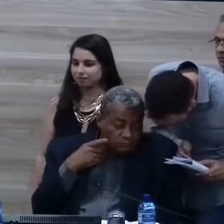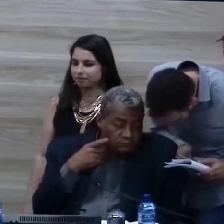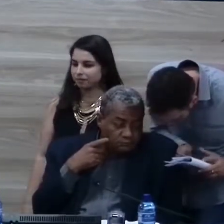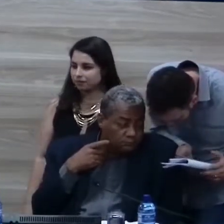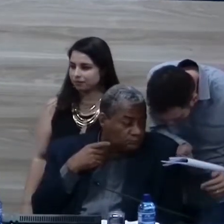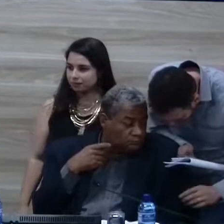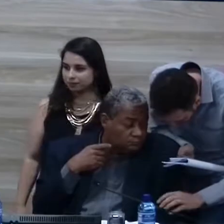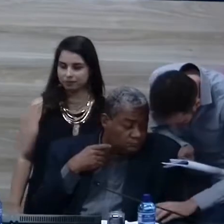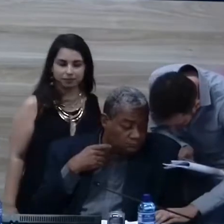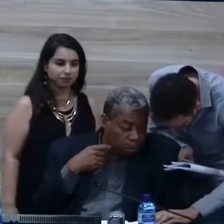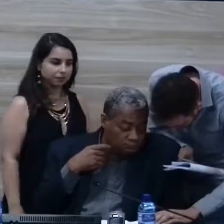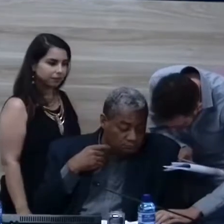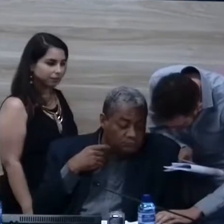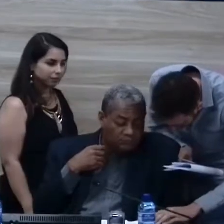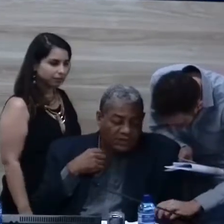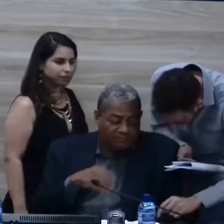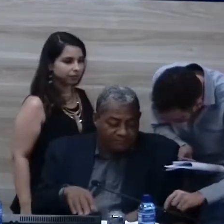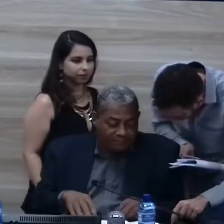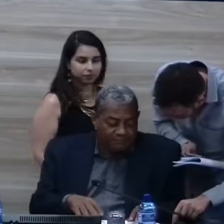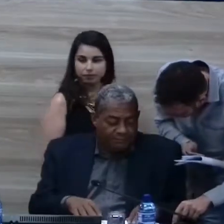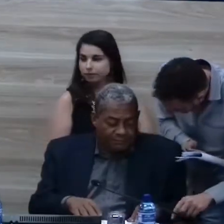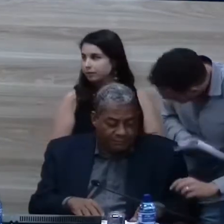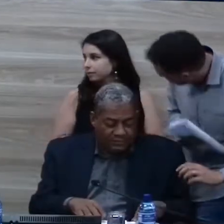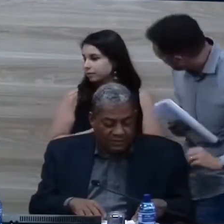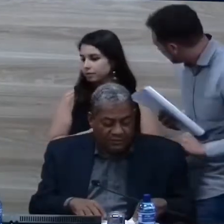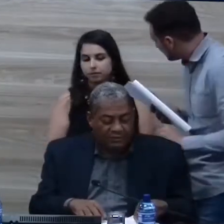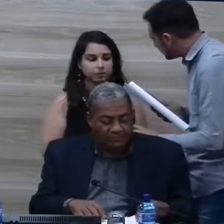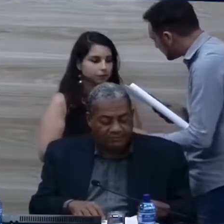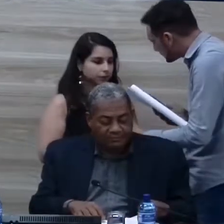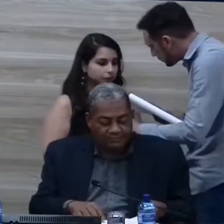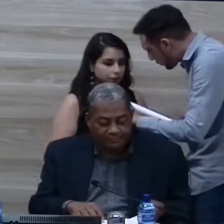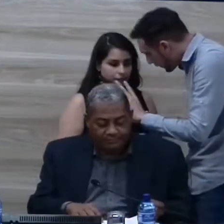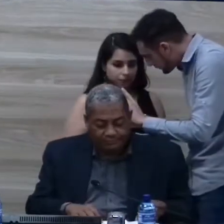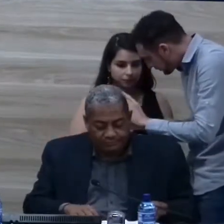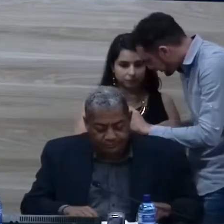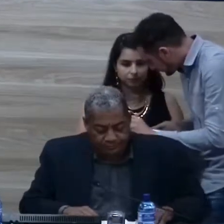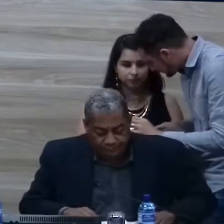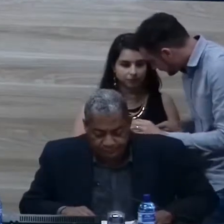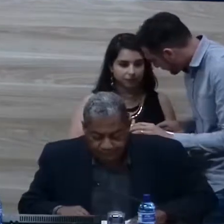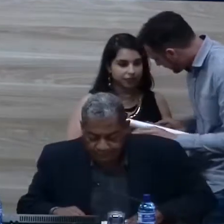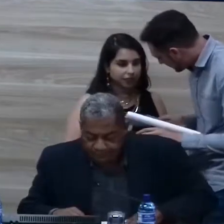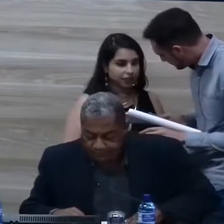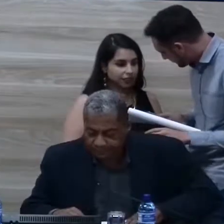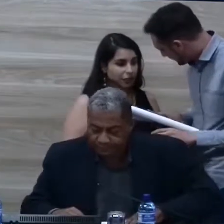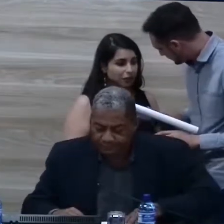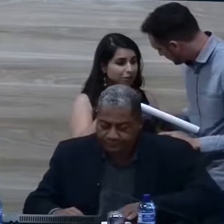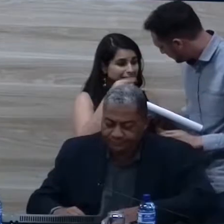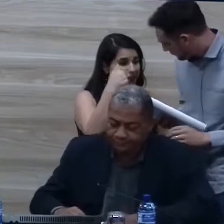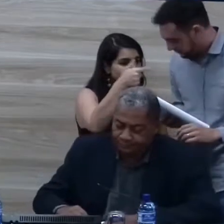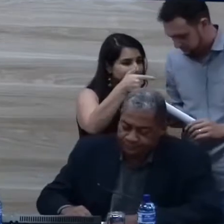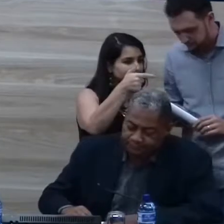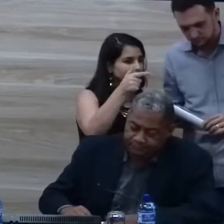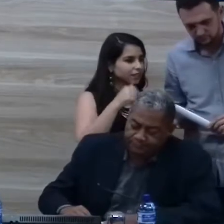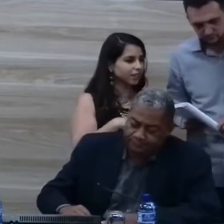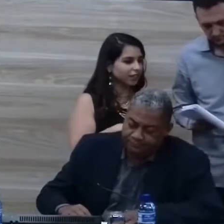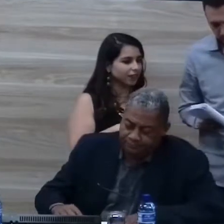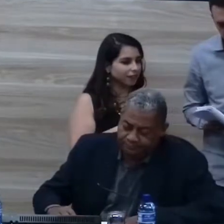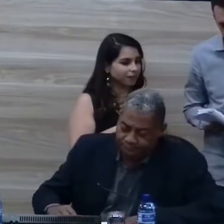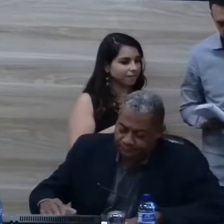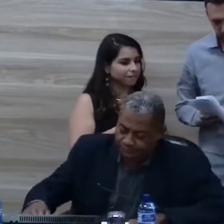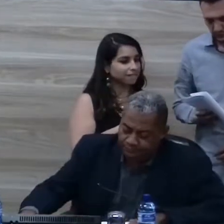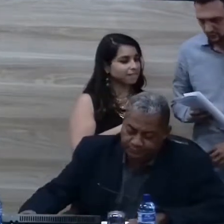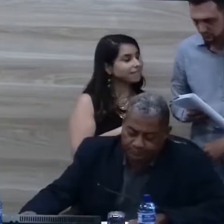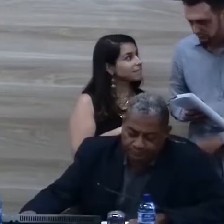é de 90 dias a contar do recebimento da denúncia, o senhor também fica impedido por 90 dias, de acordo com o